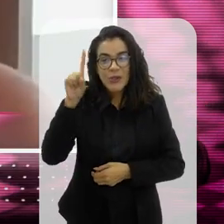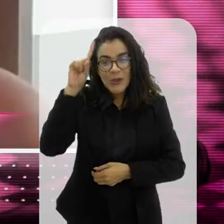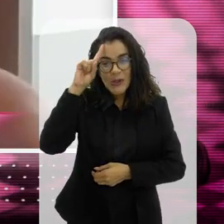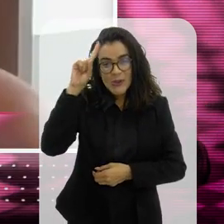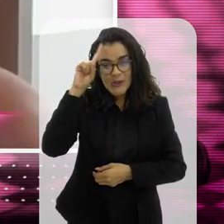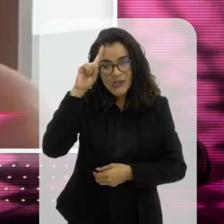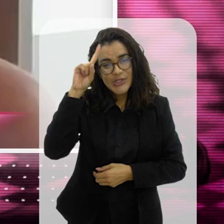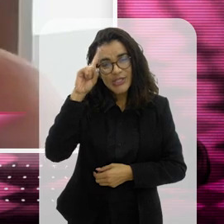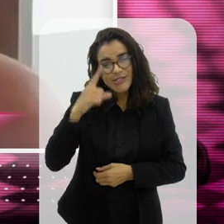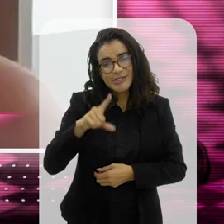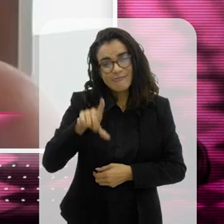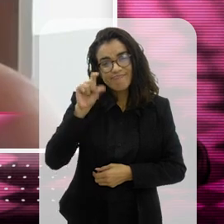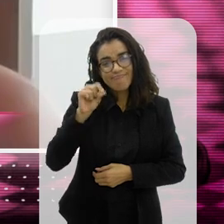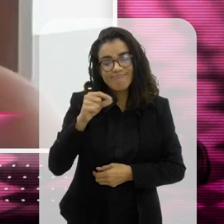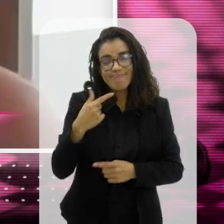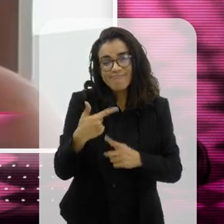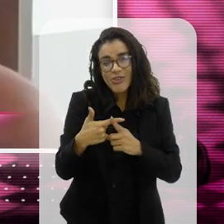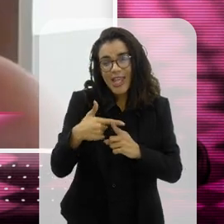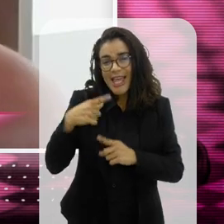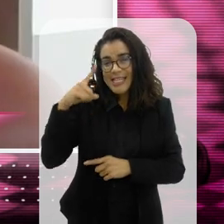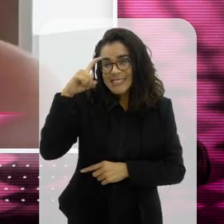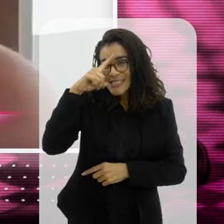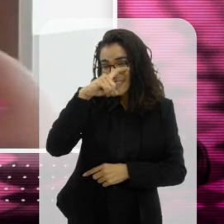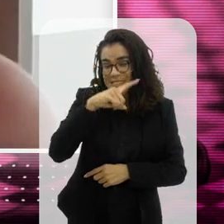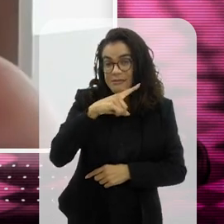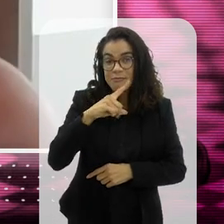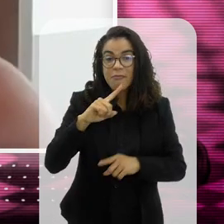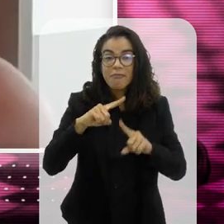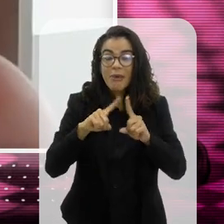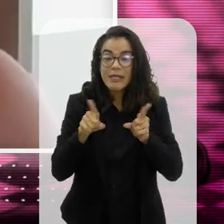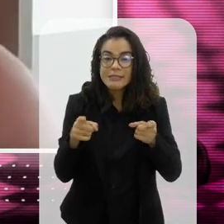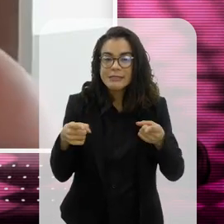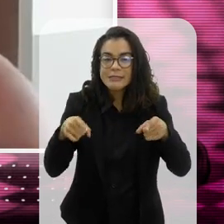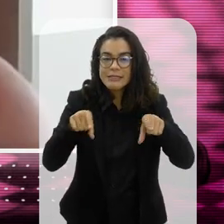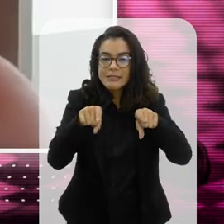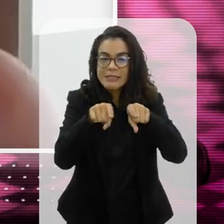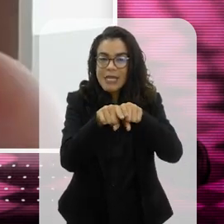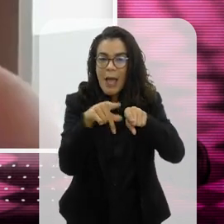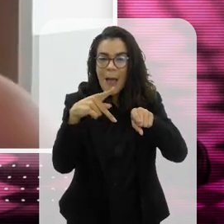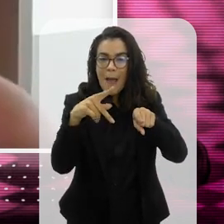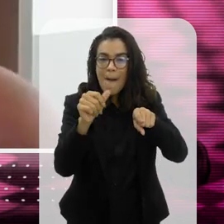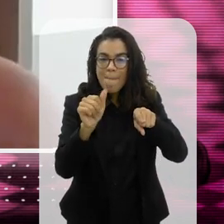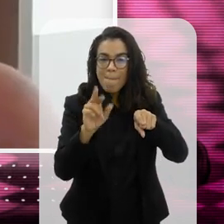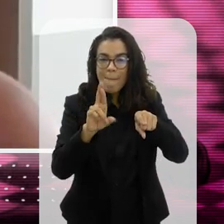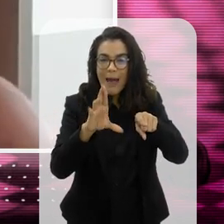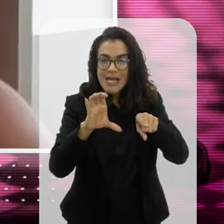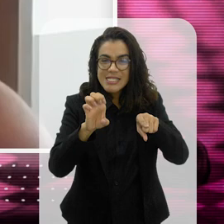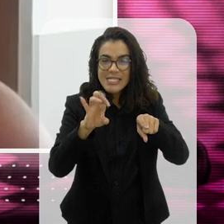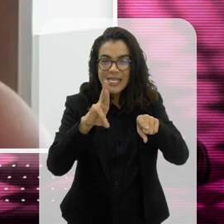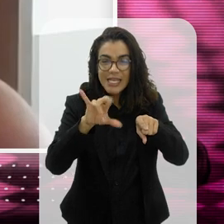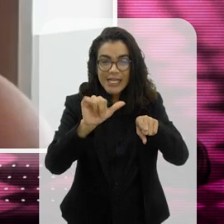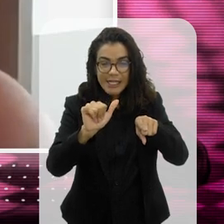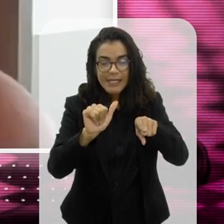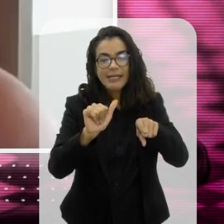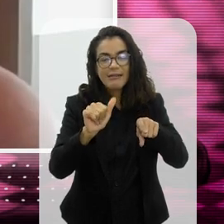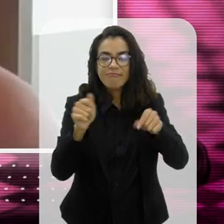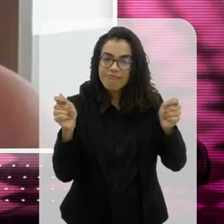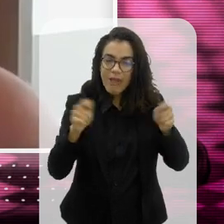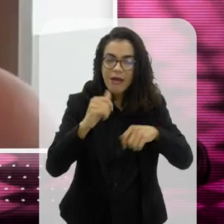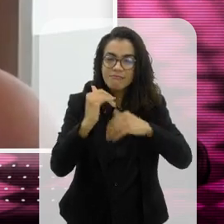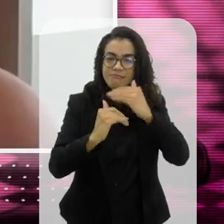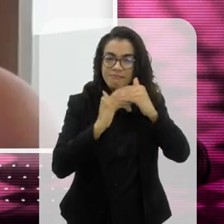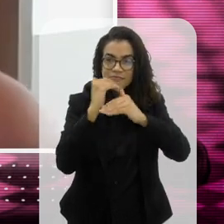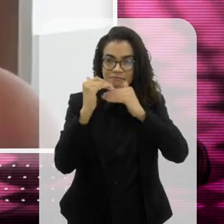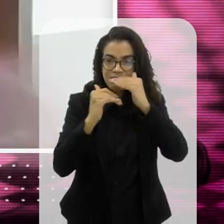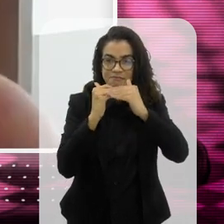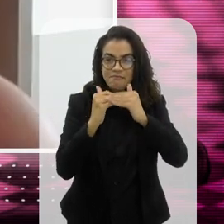gente faz essa escolha todo dia porque é exigente. E na parceria, a gente pode e deve fazer essas construções. Porque, olha,